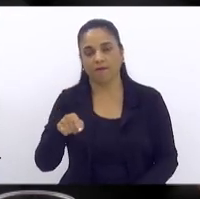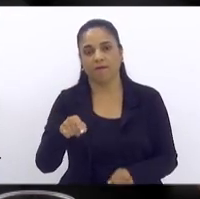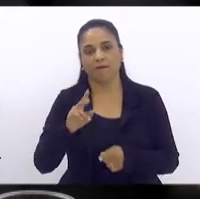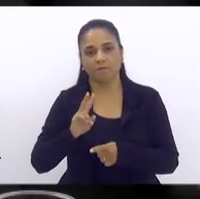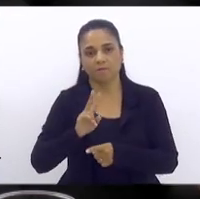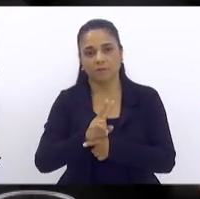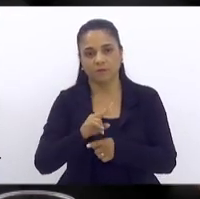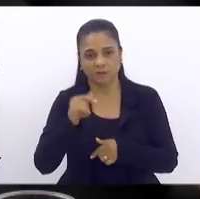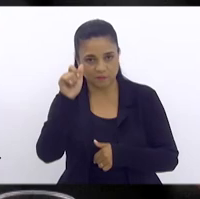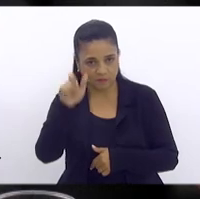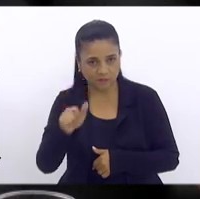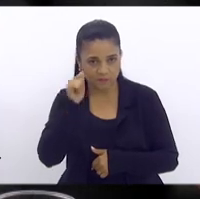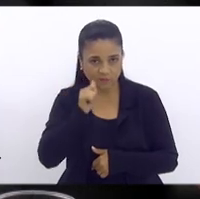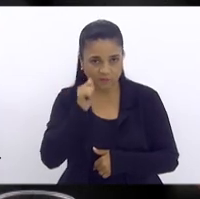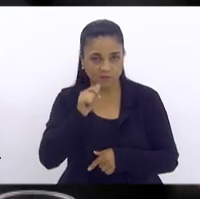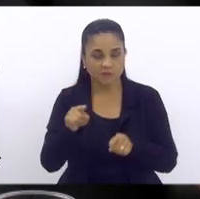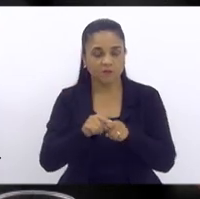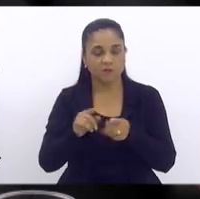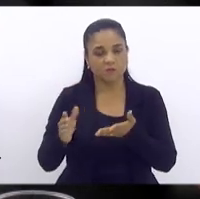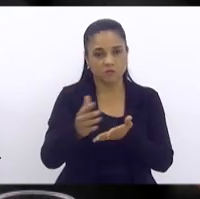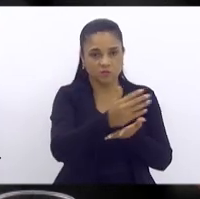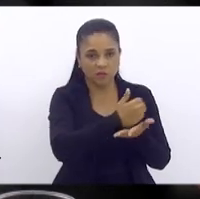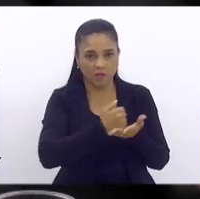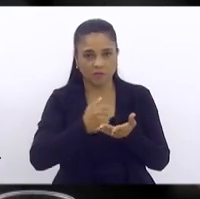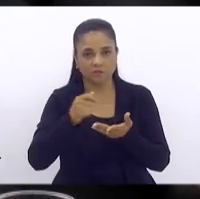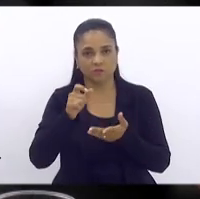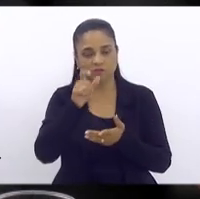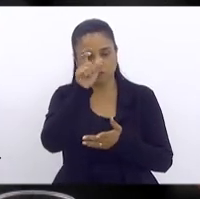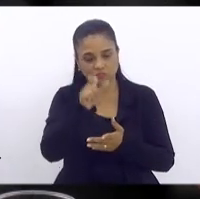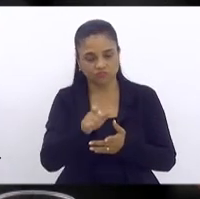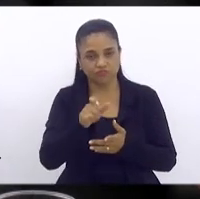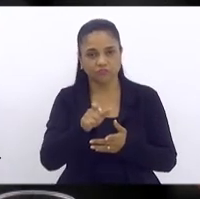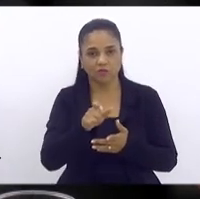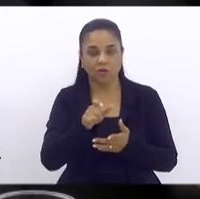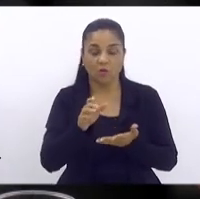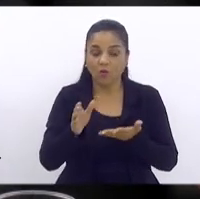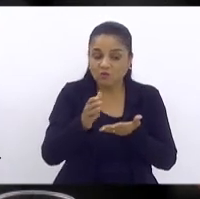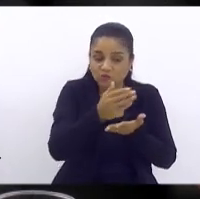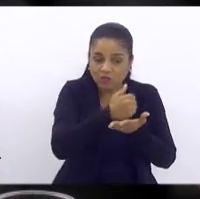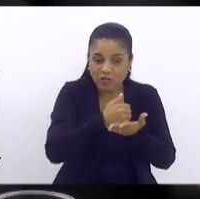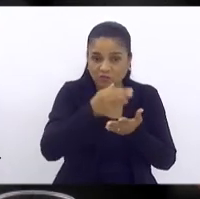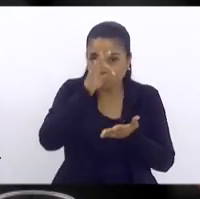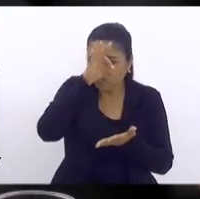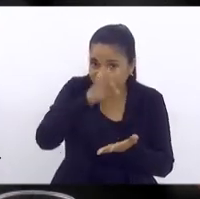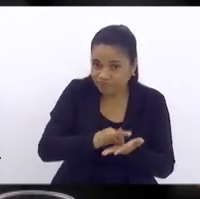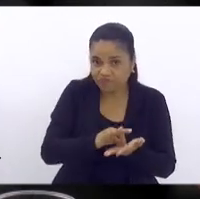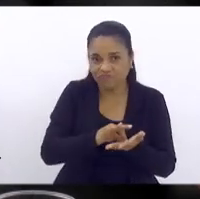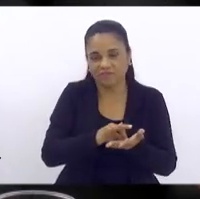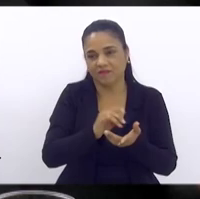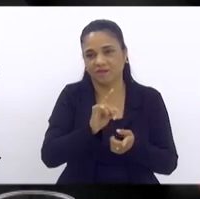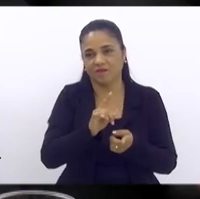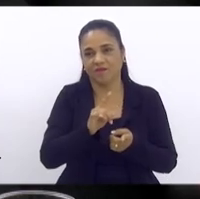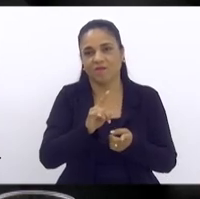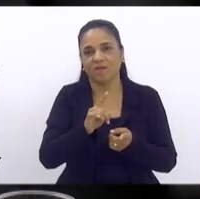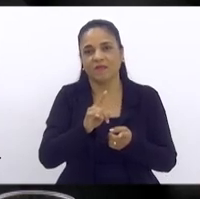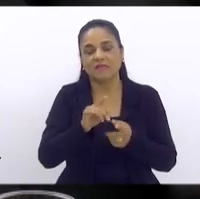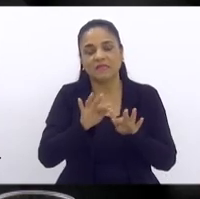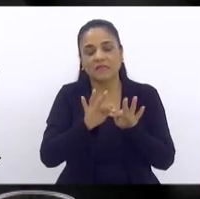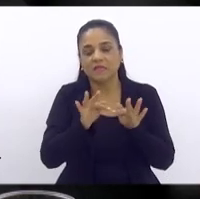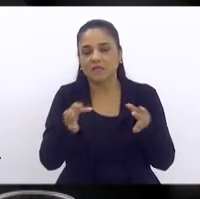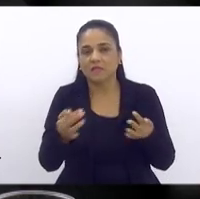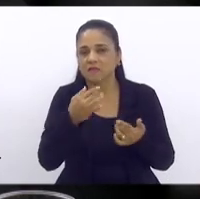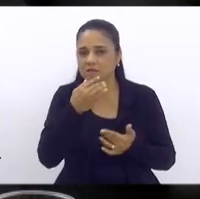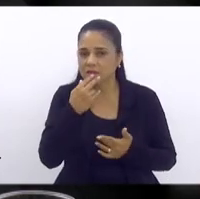opção ali em dados da agressão, porque a gente não coloca dados do fato, né? Porque tem que estar sempre se importando com a linguagem simples. Não